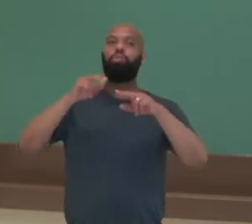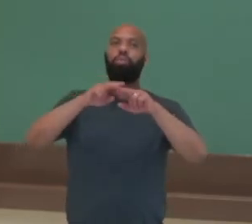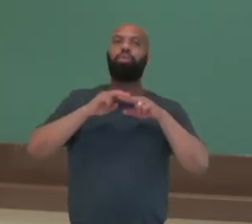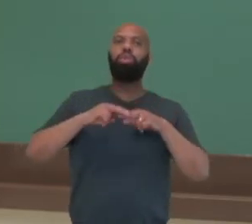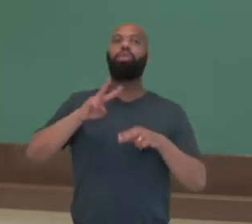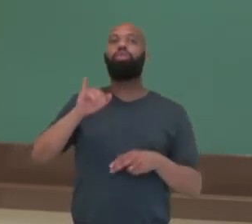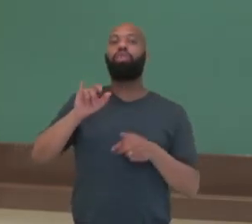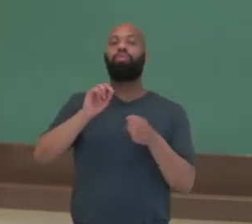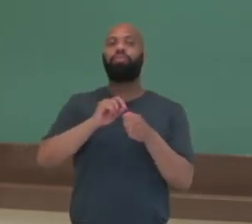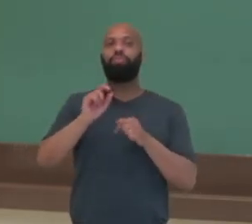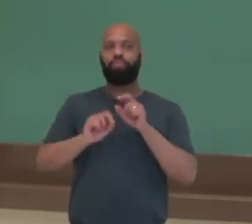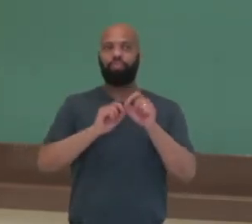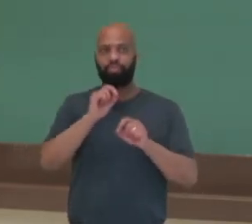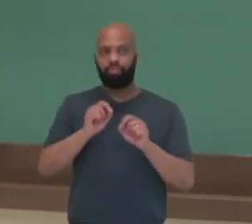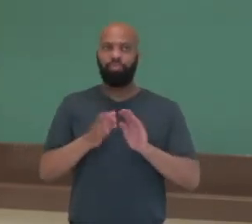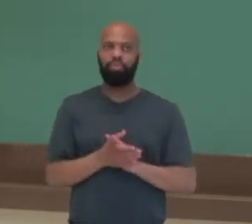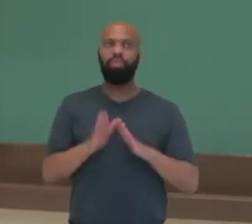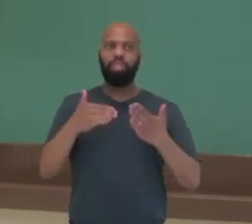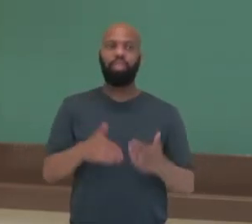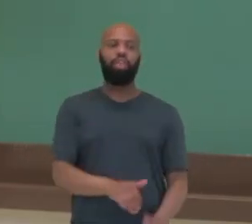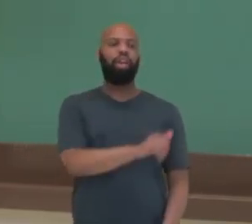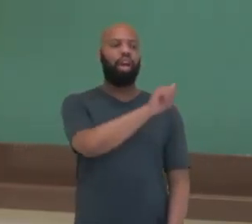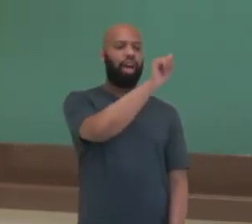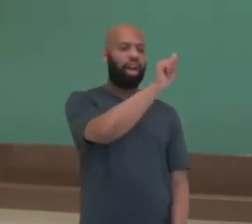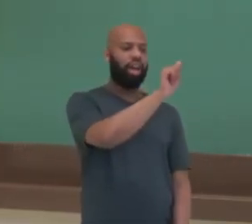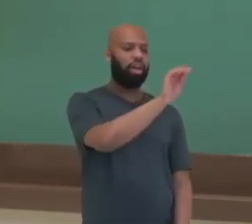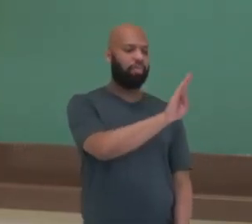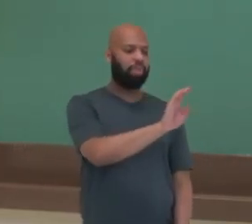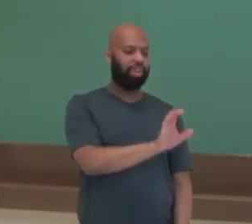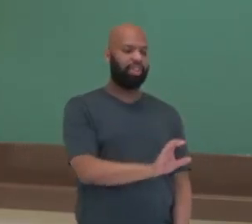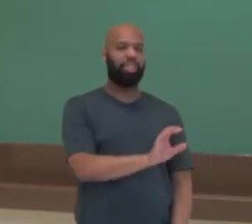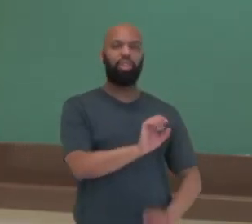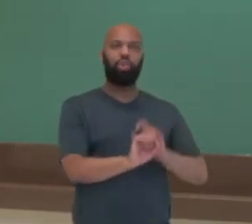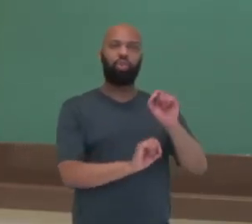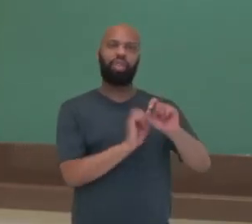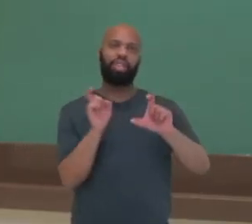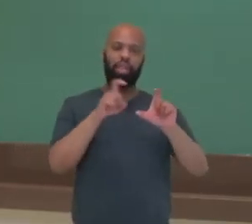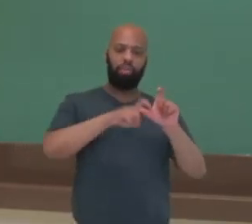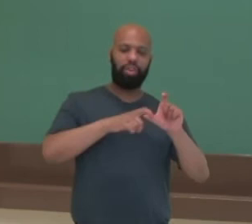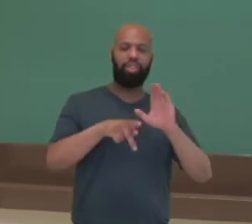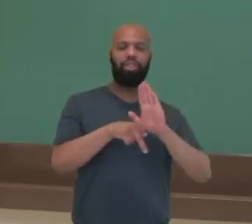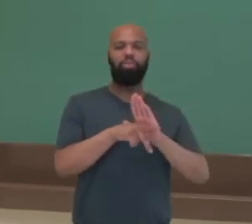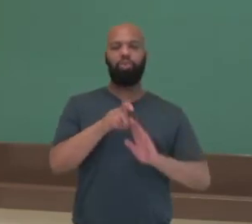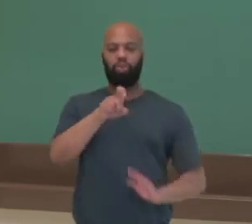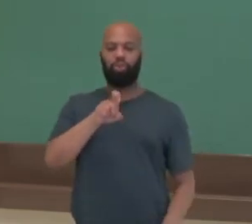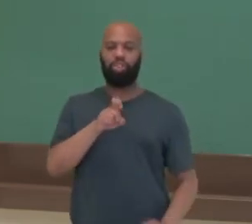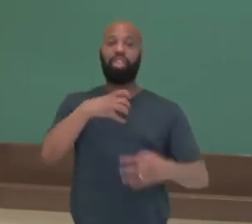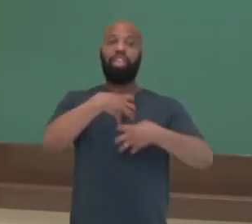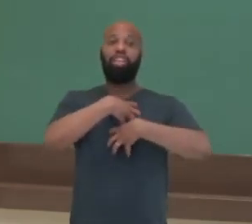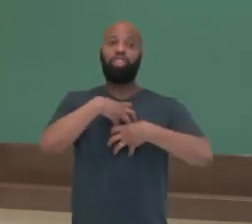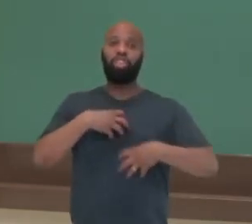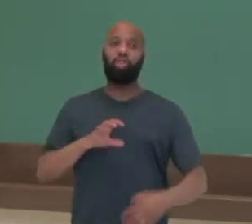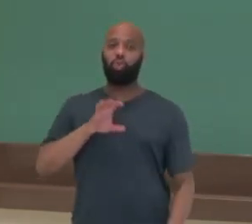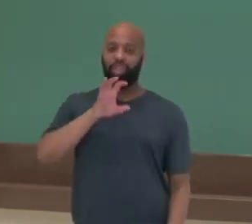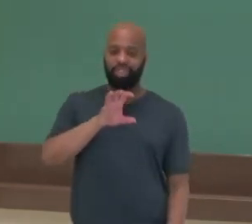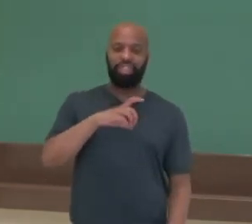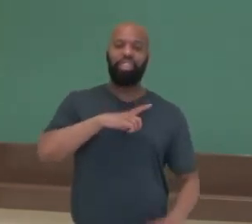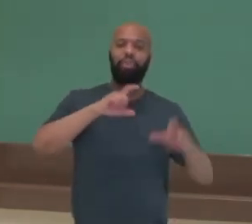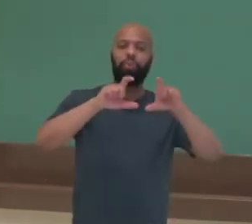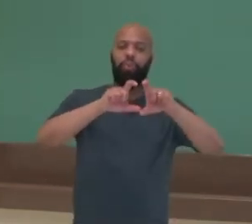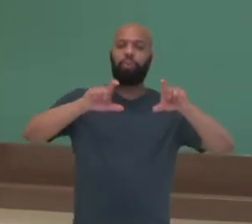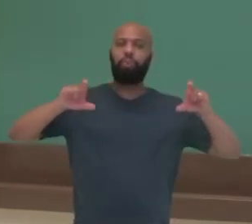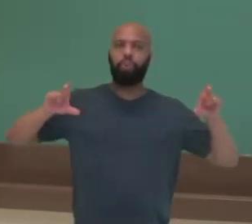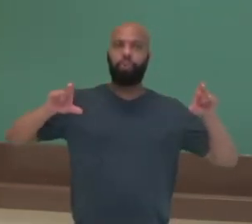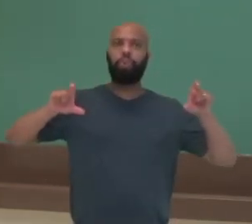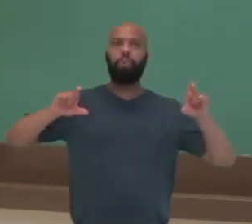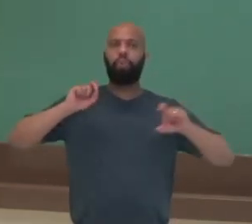gente coloca A, B e C sempre em função de X, para que a equação fique